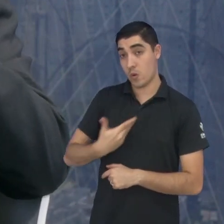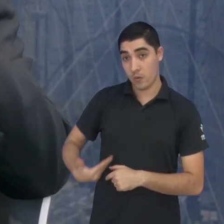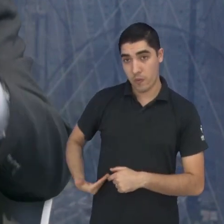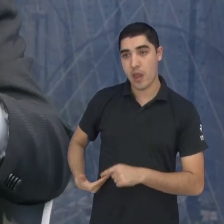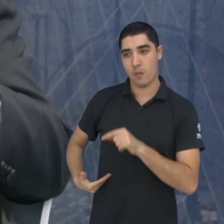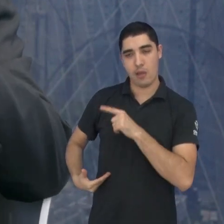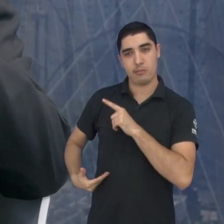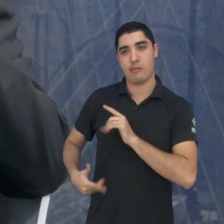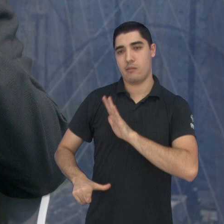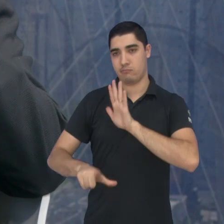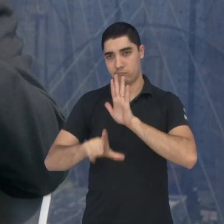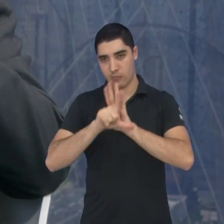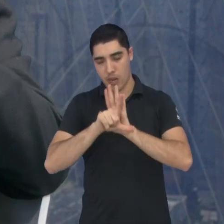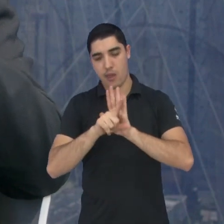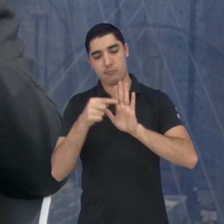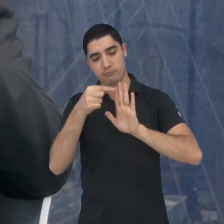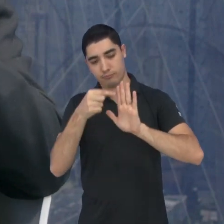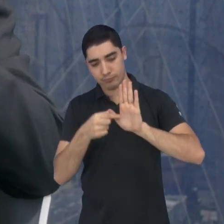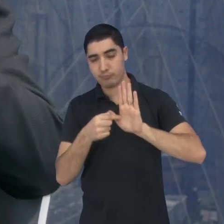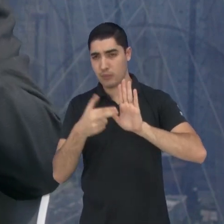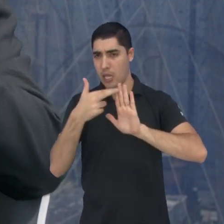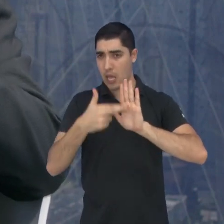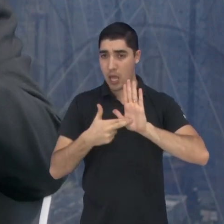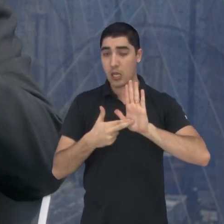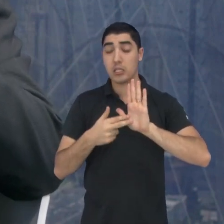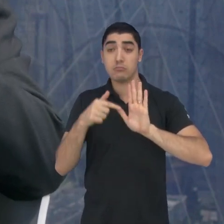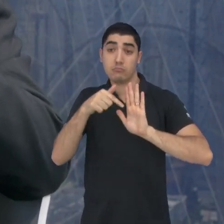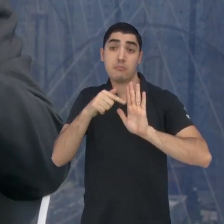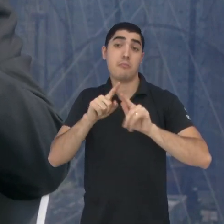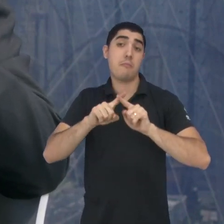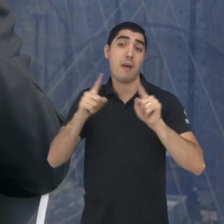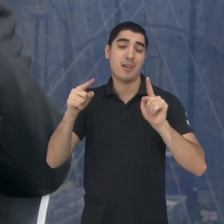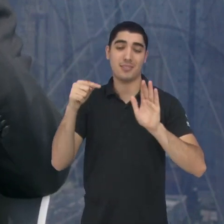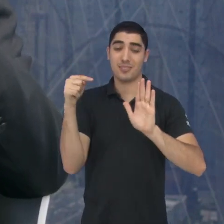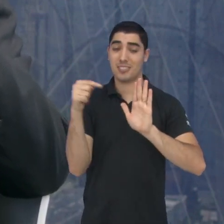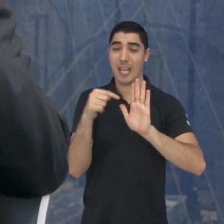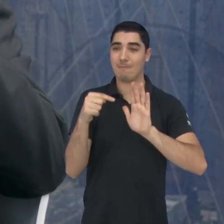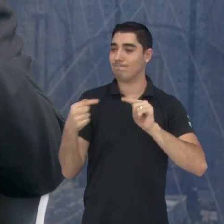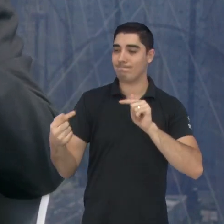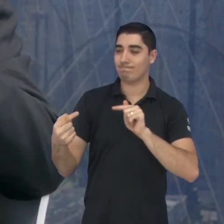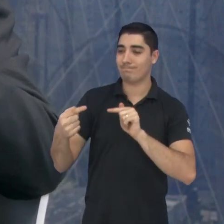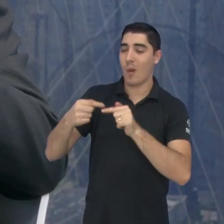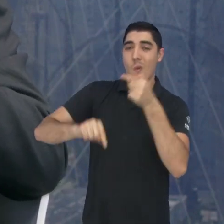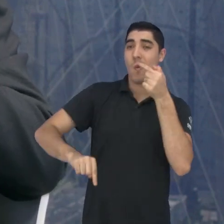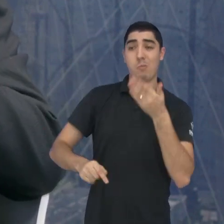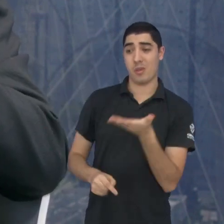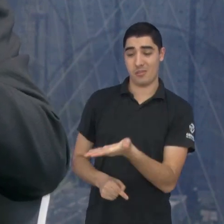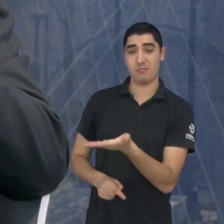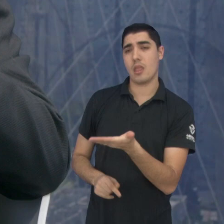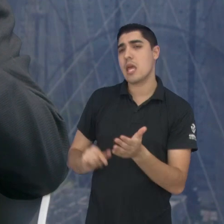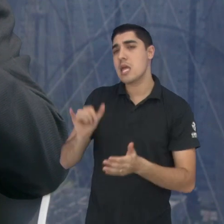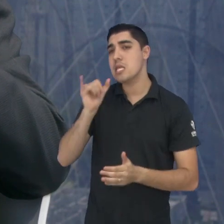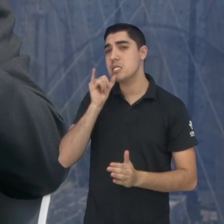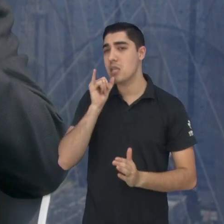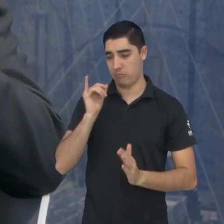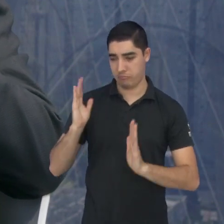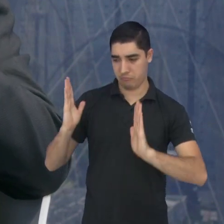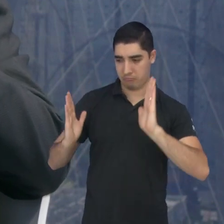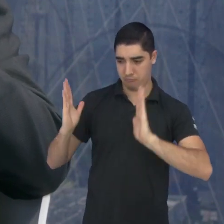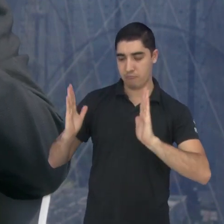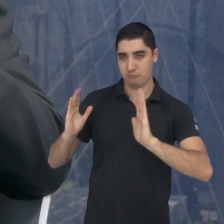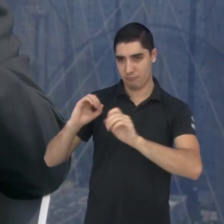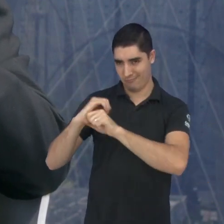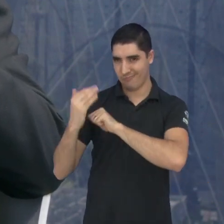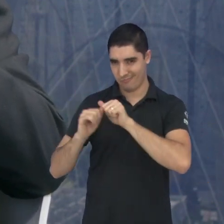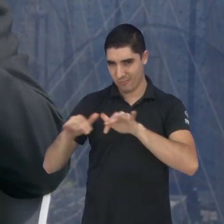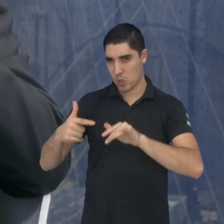controlar, tenta proibir, não vem produzindo um efeito muito positivo. Nós observamos que agora, ao final da pandemia, em 2021, o